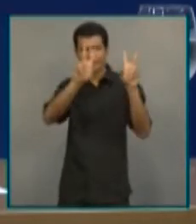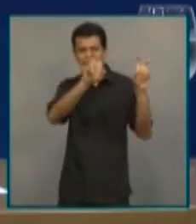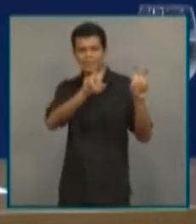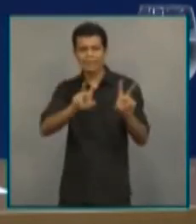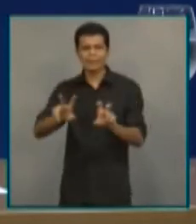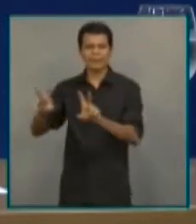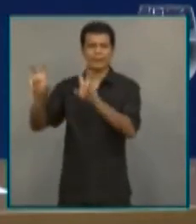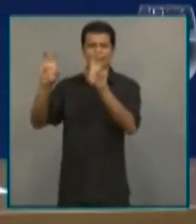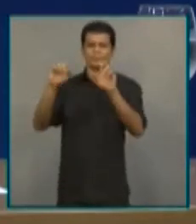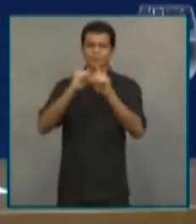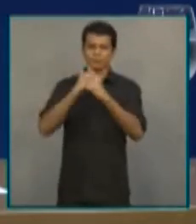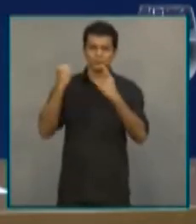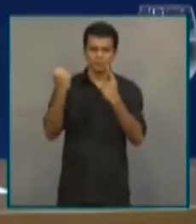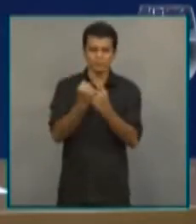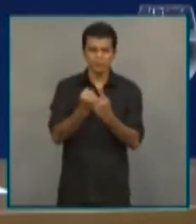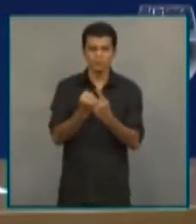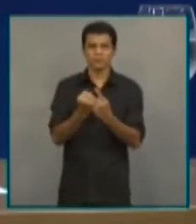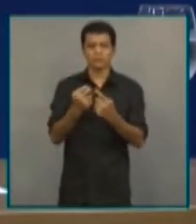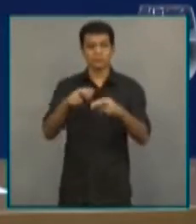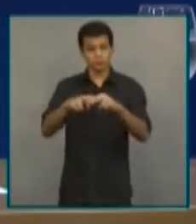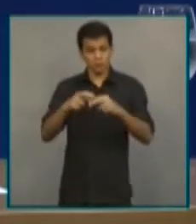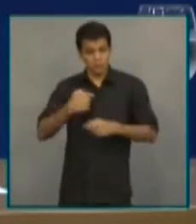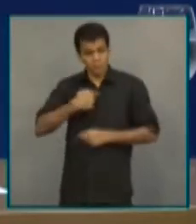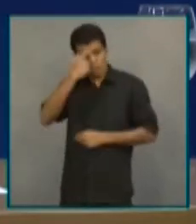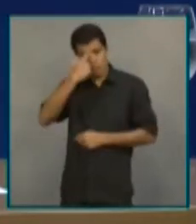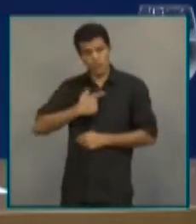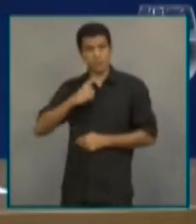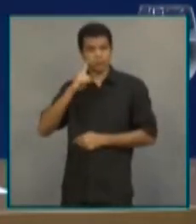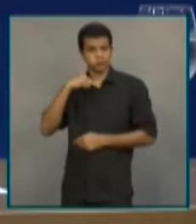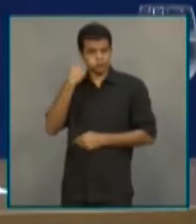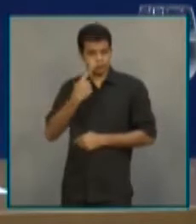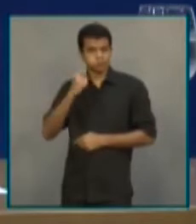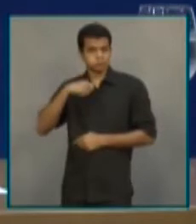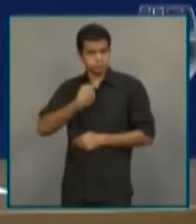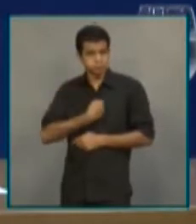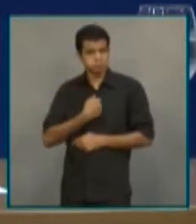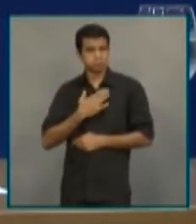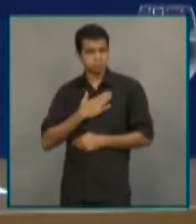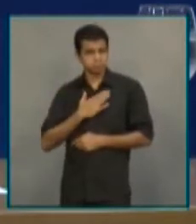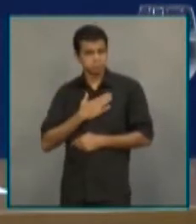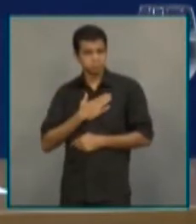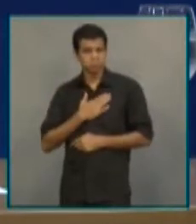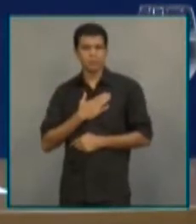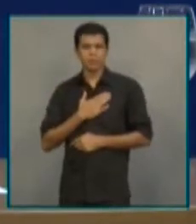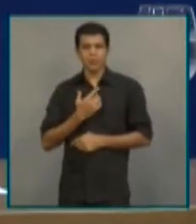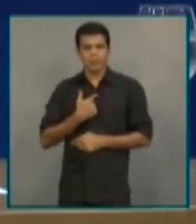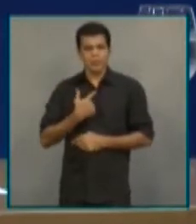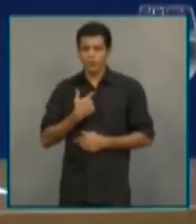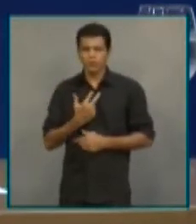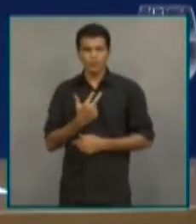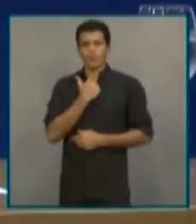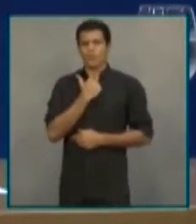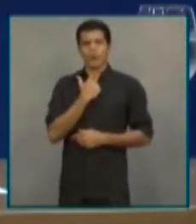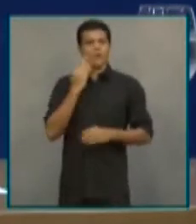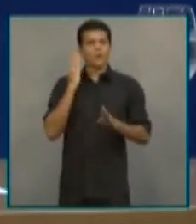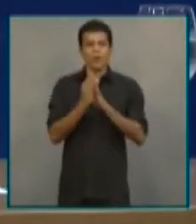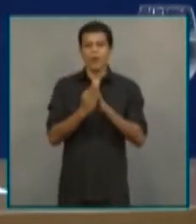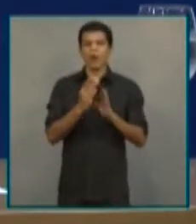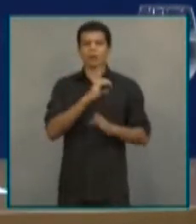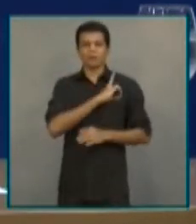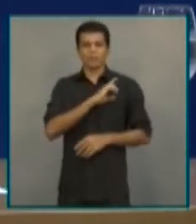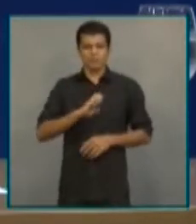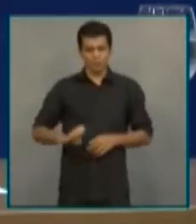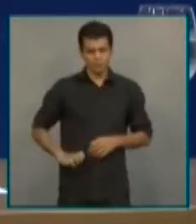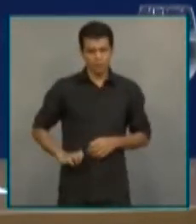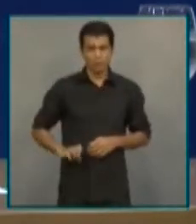Então, como advogado que sou, apesar de estar impedido de exercer a profissão no momento em função da mesa diretora,